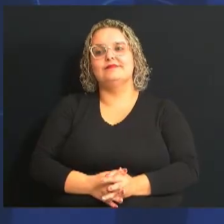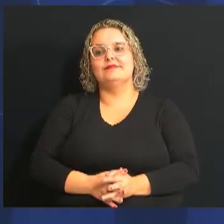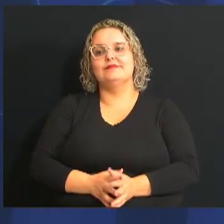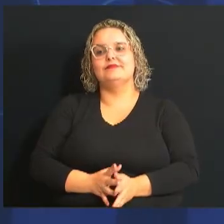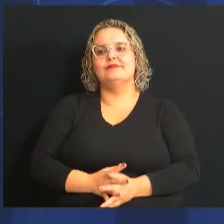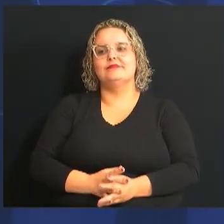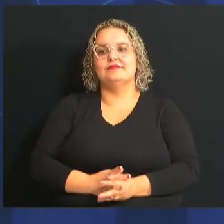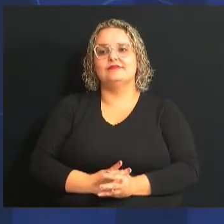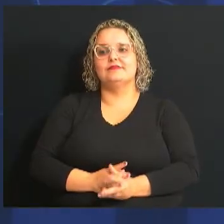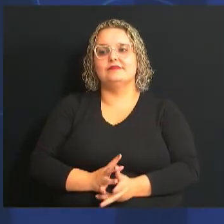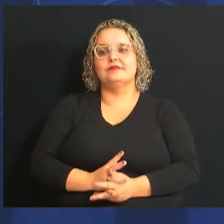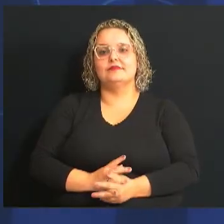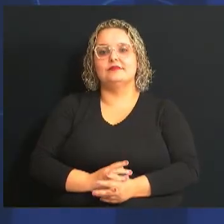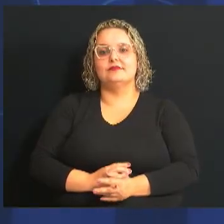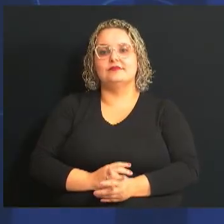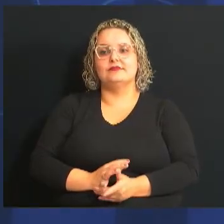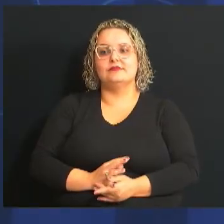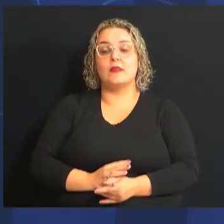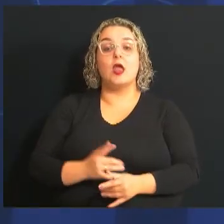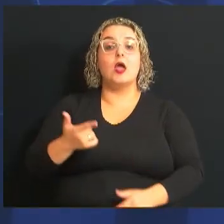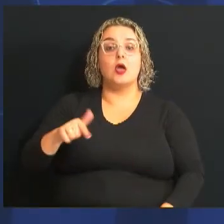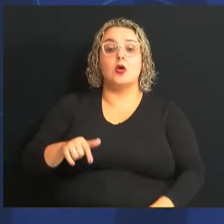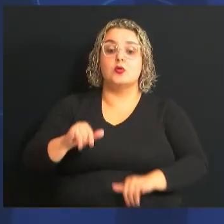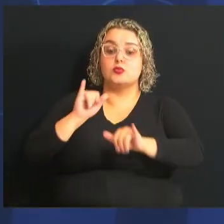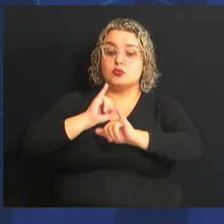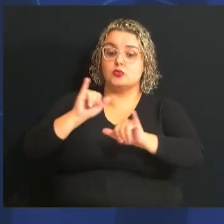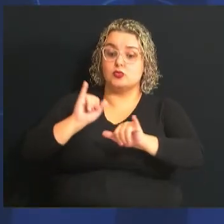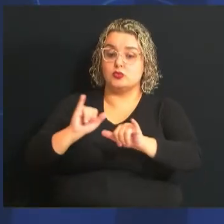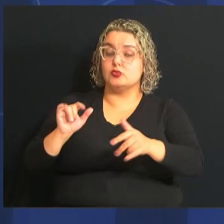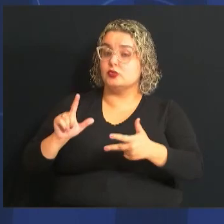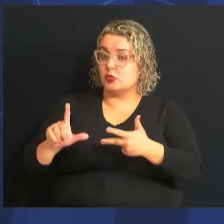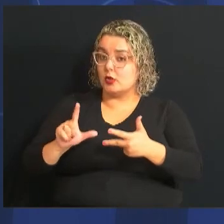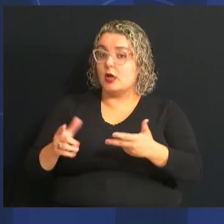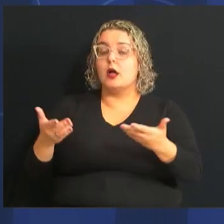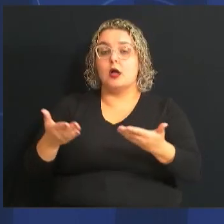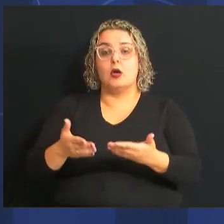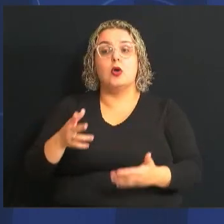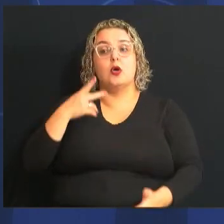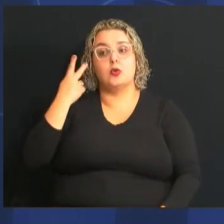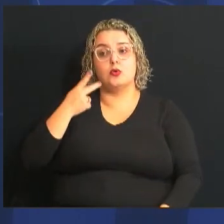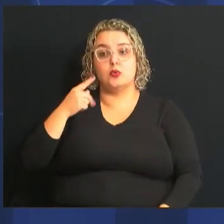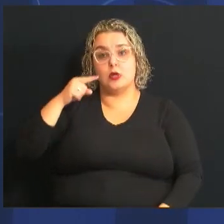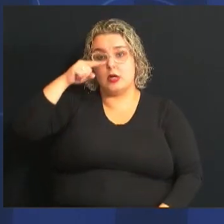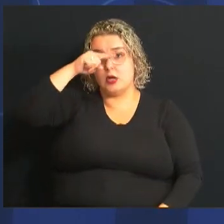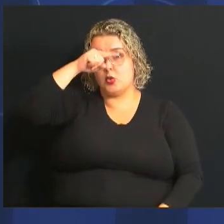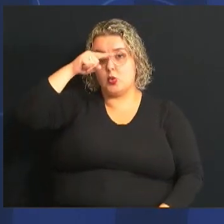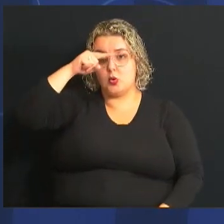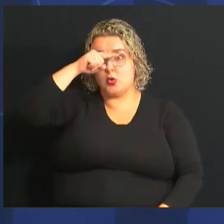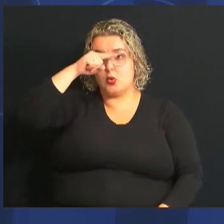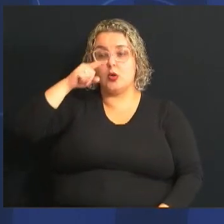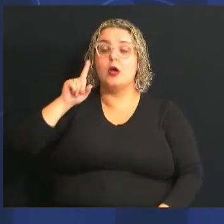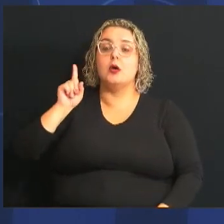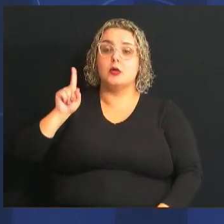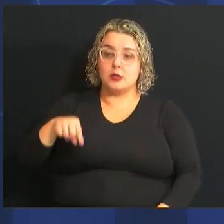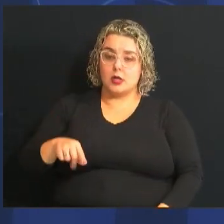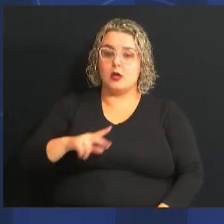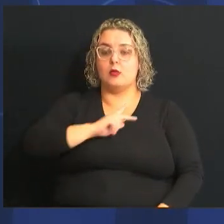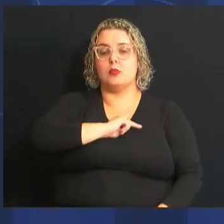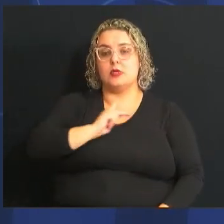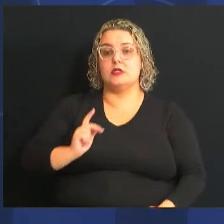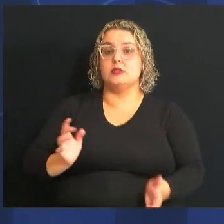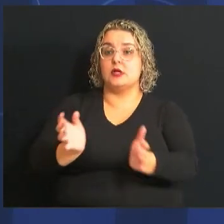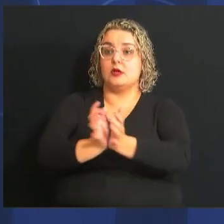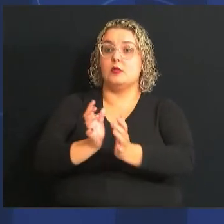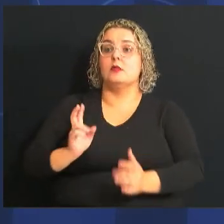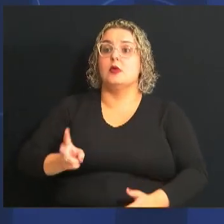E a gente continua aqui com as notícias do Legislativo, agora com o vereador Otto Alejandro, que é o presidente da Comissão Permanente